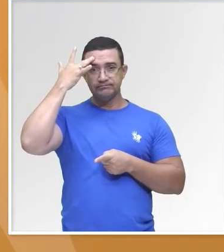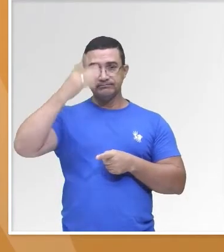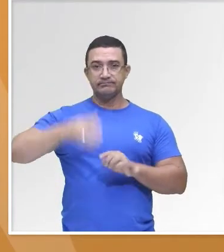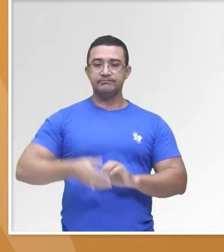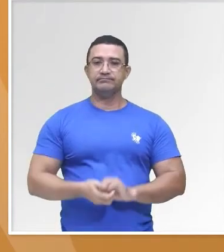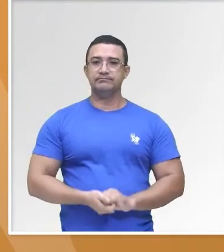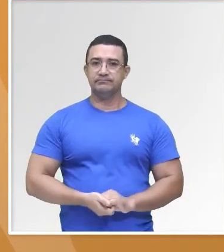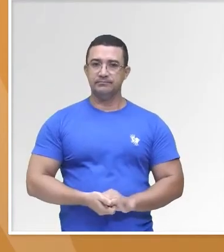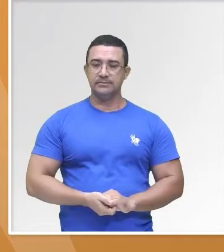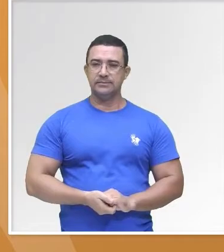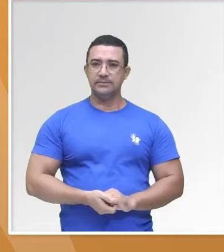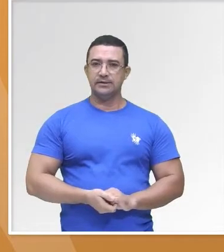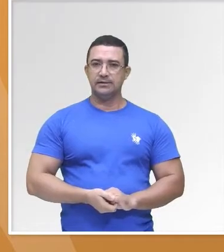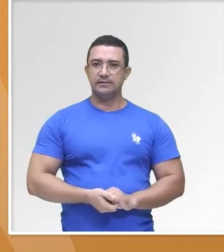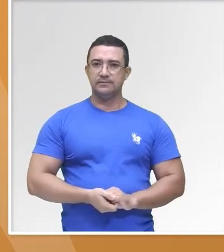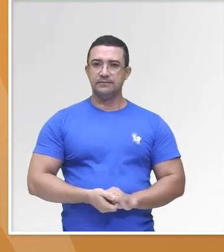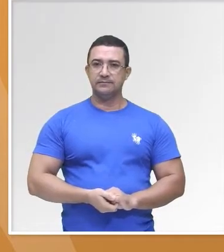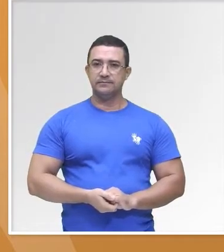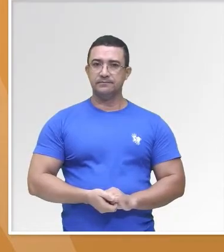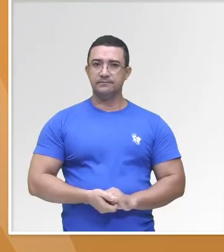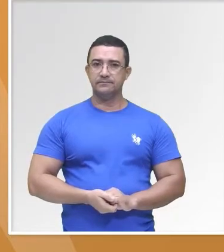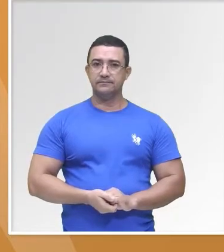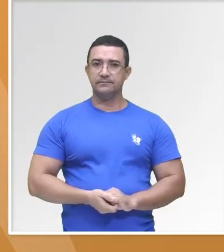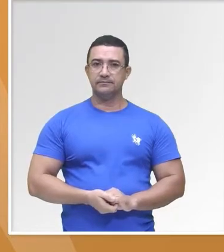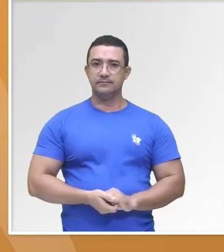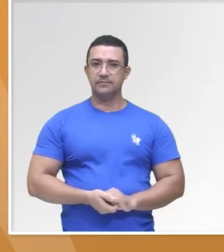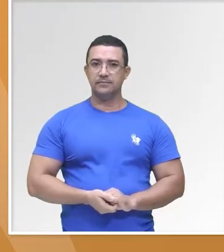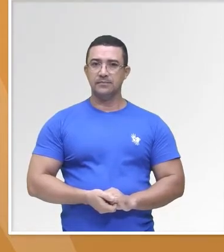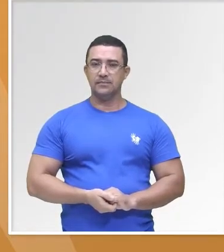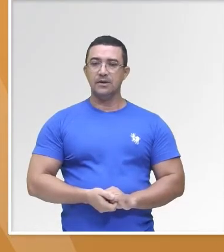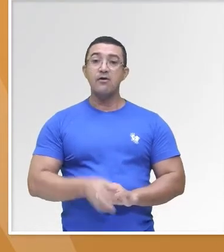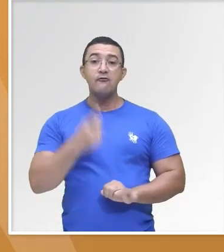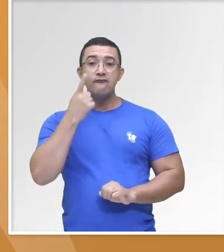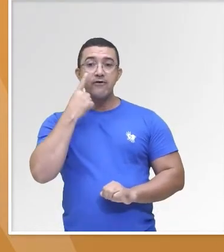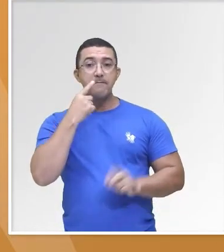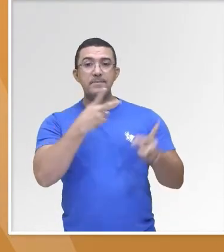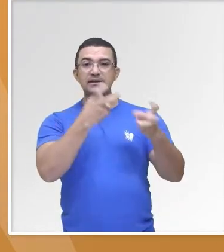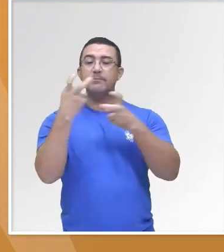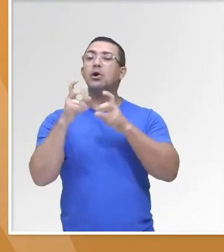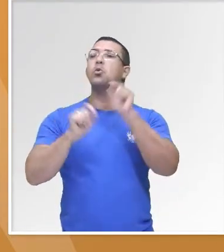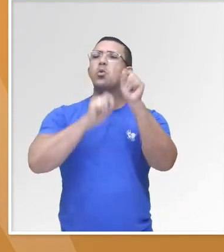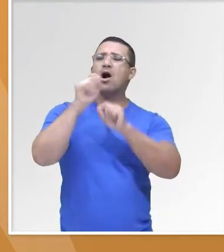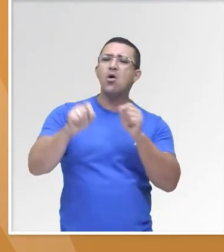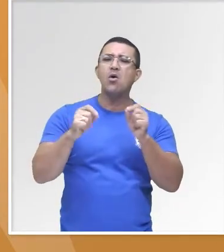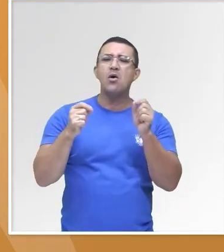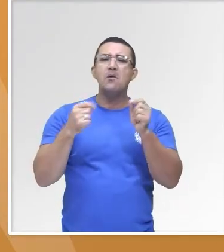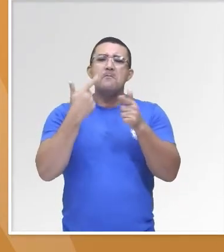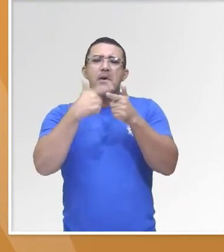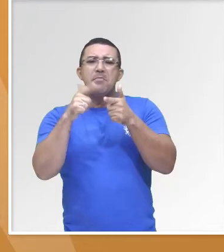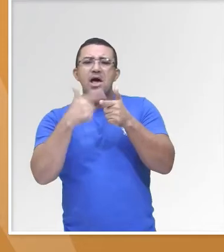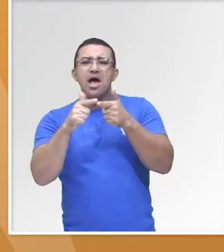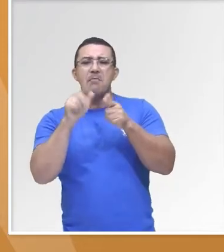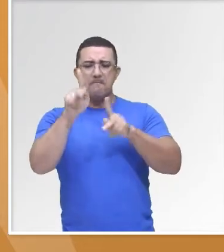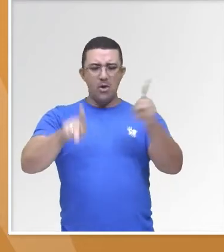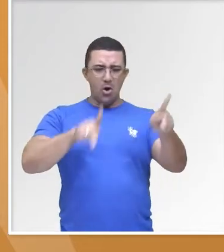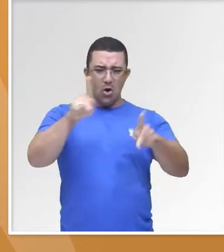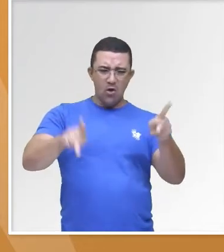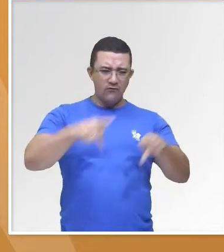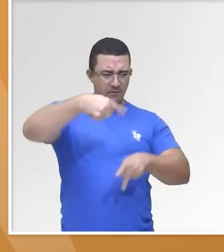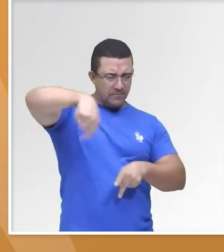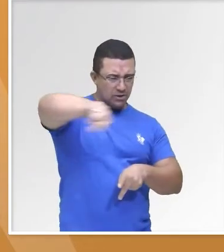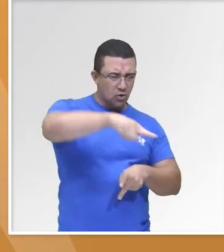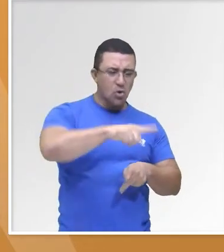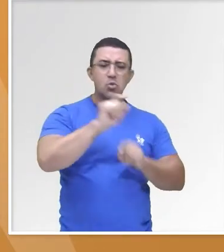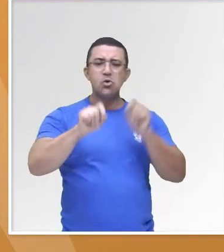Deveria ser essa a ideia de um rei. Quais são as mazelas do meu povo? O que ele está precisando? O que eu posso fazer